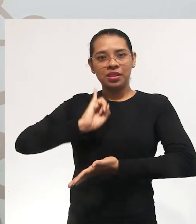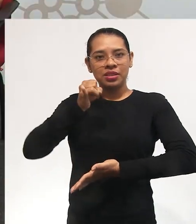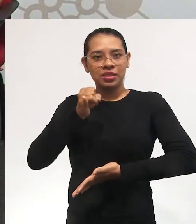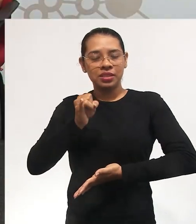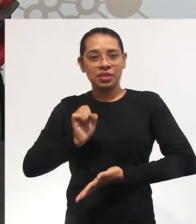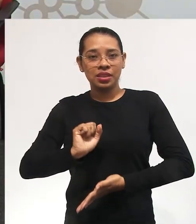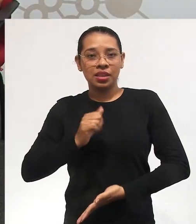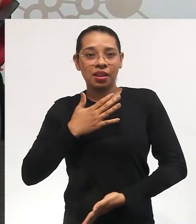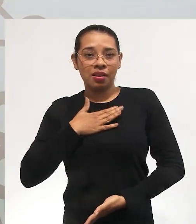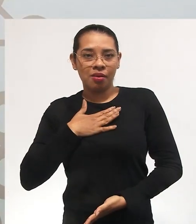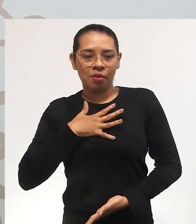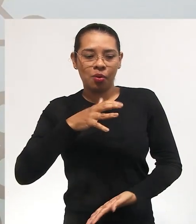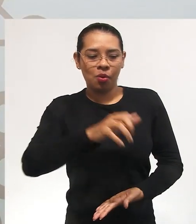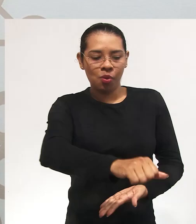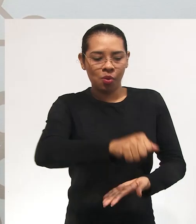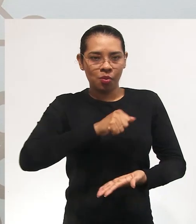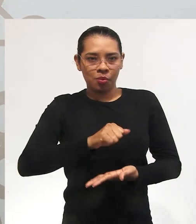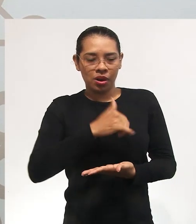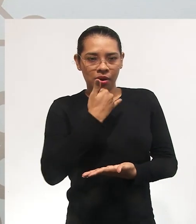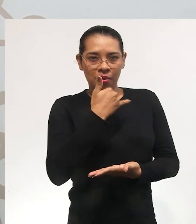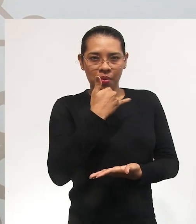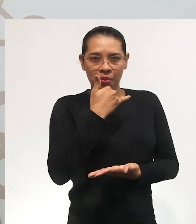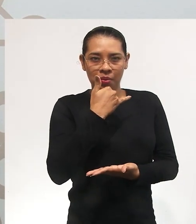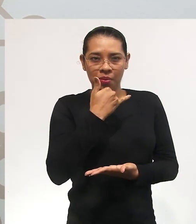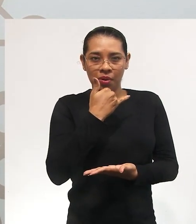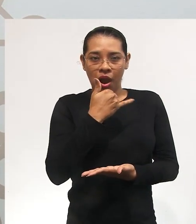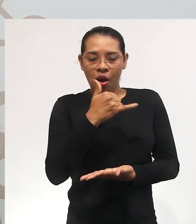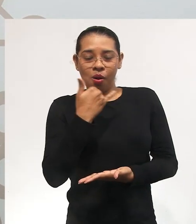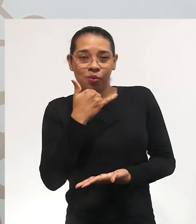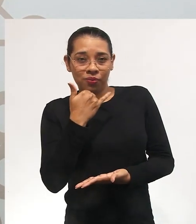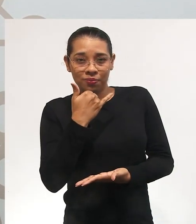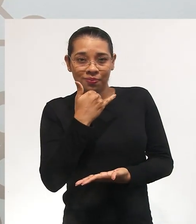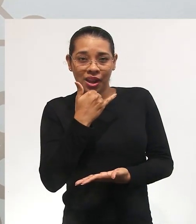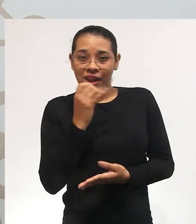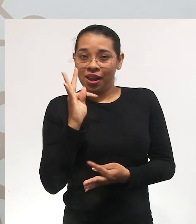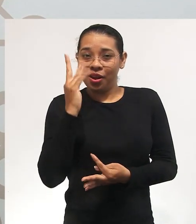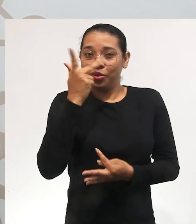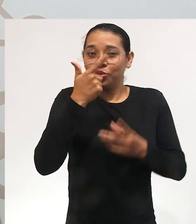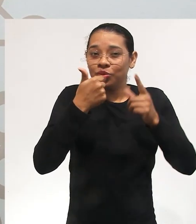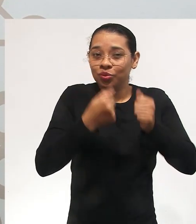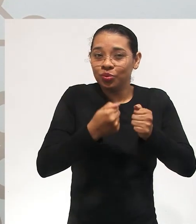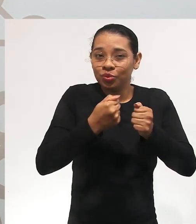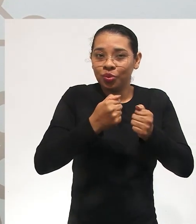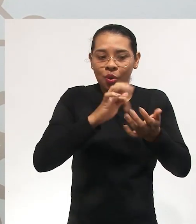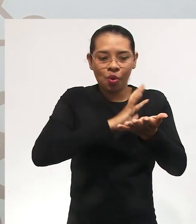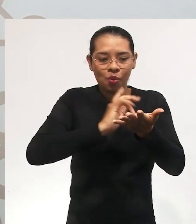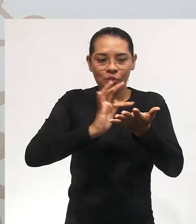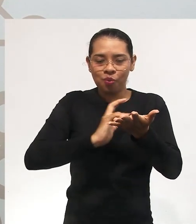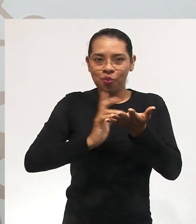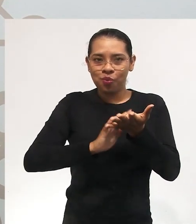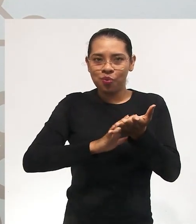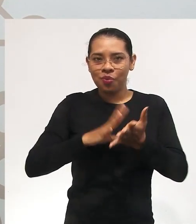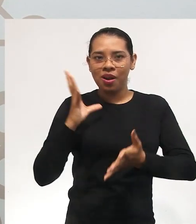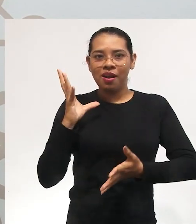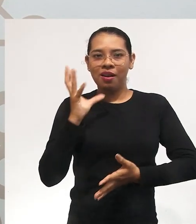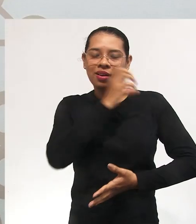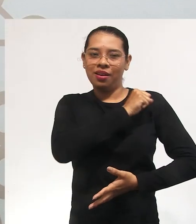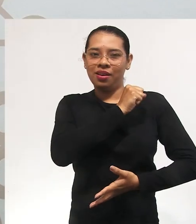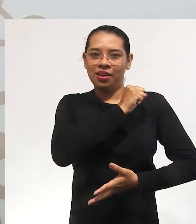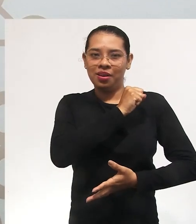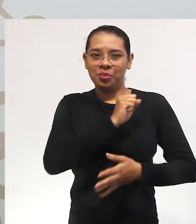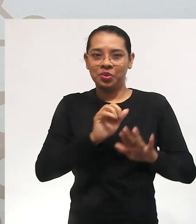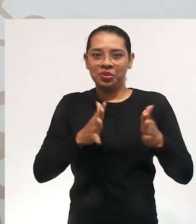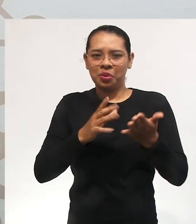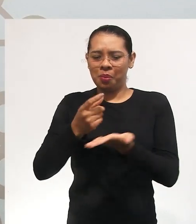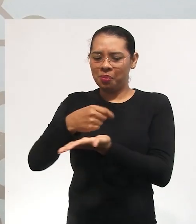tudo. Então, aí ela estava dando trabalho no sentido que lá na escola ela não queria escrever. Por quê? Porque